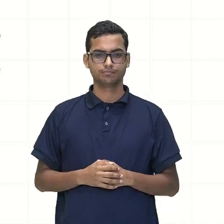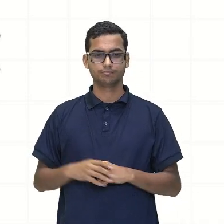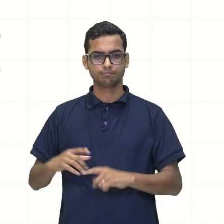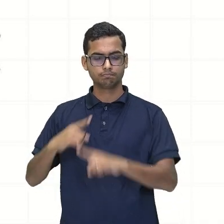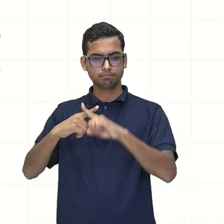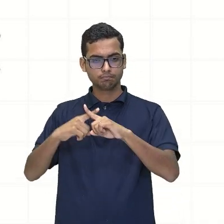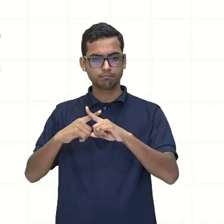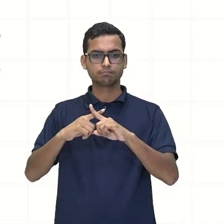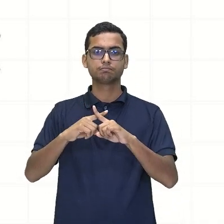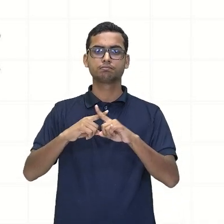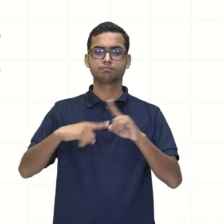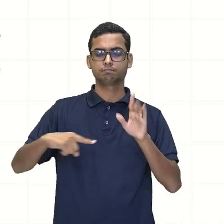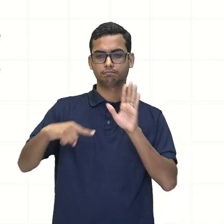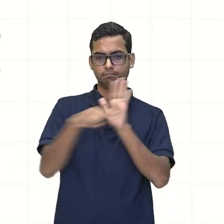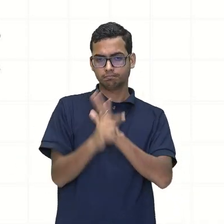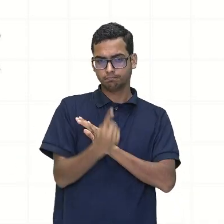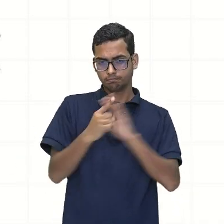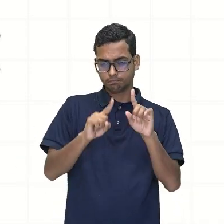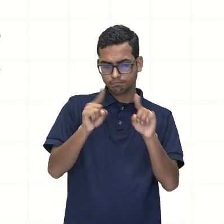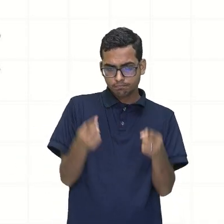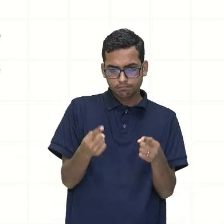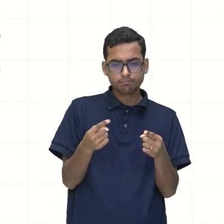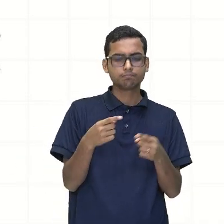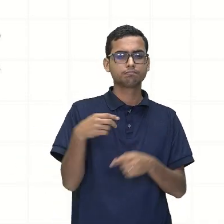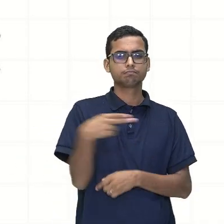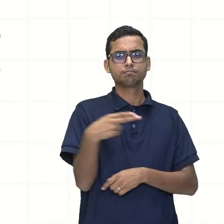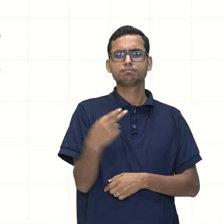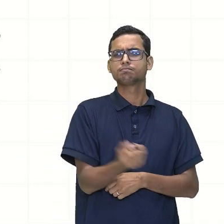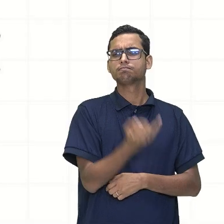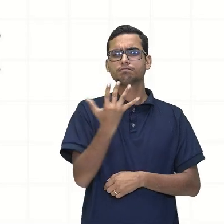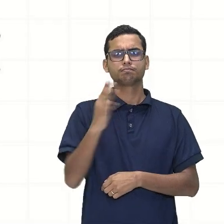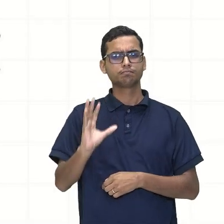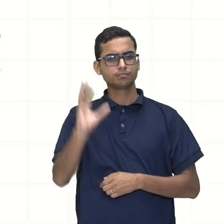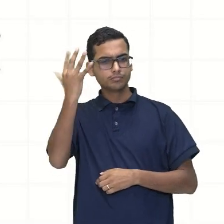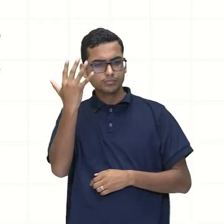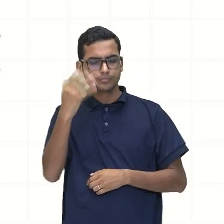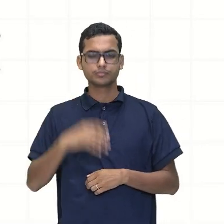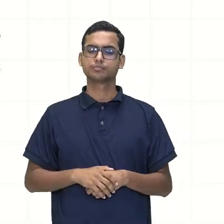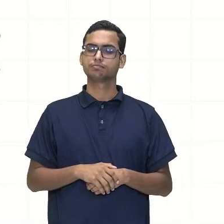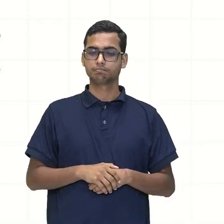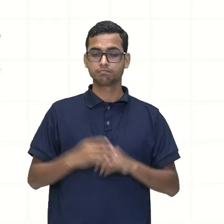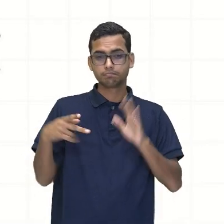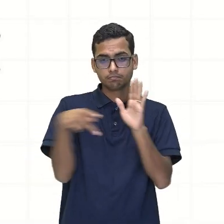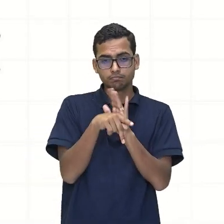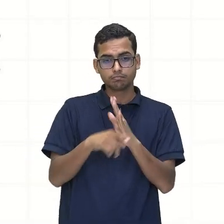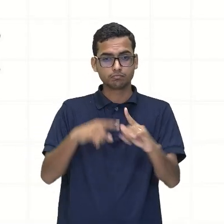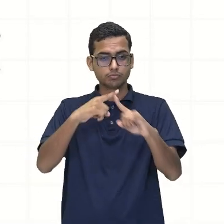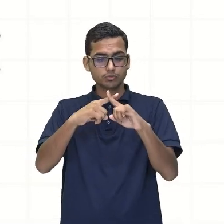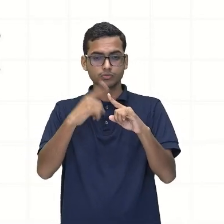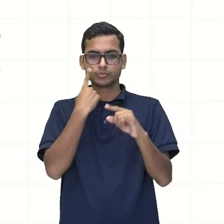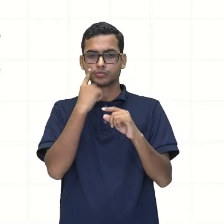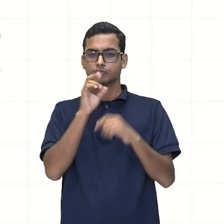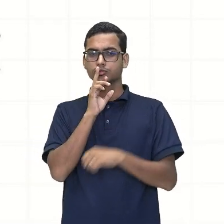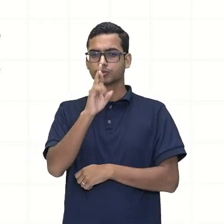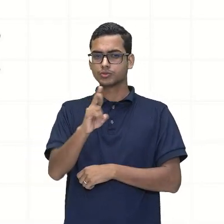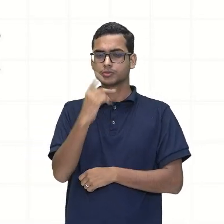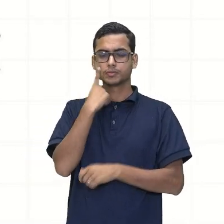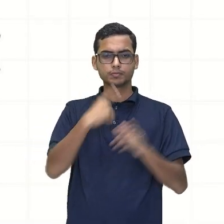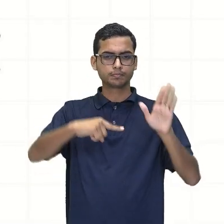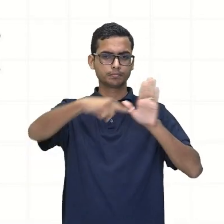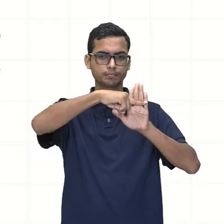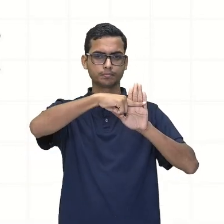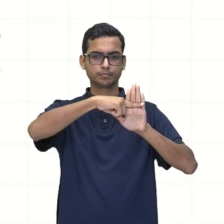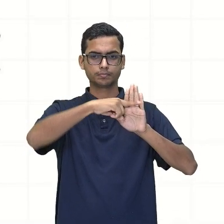multiplica ele por menos 1, olha o que acontece. É uma multiplicação de sinais diferentes, então o resultado é